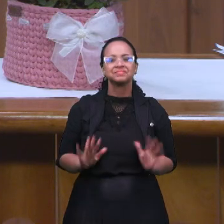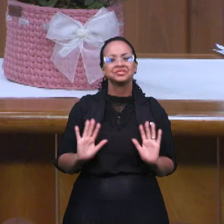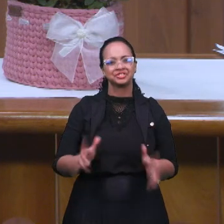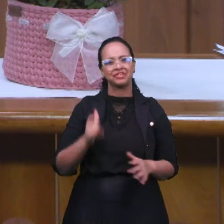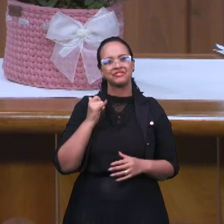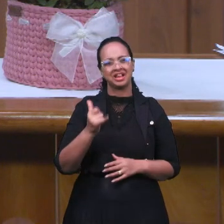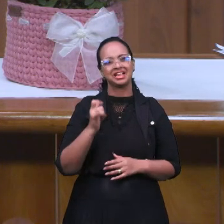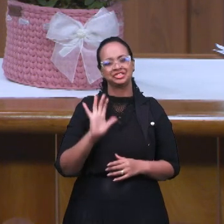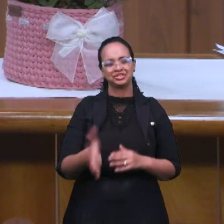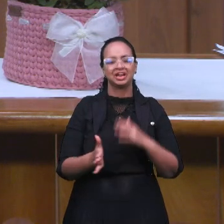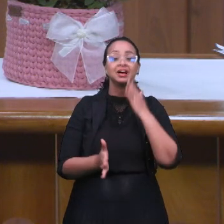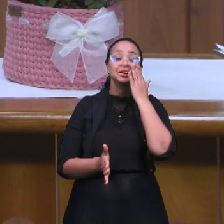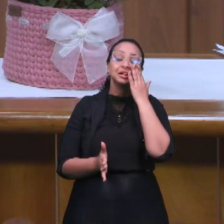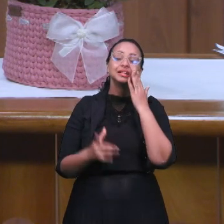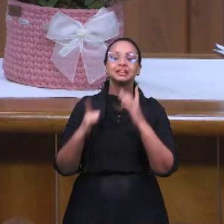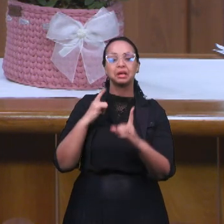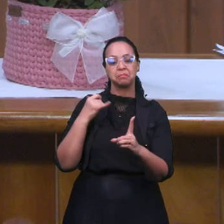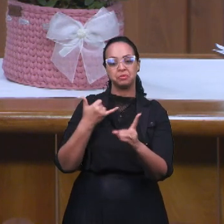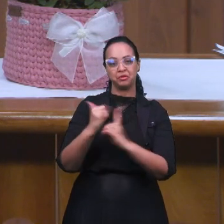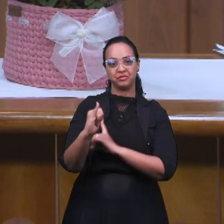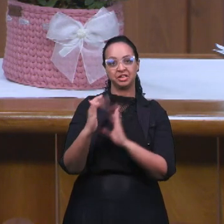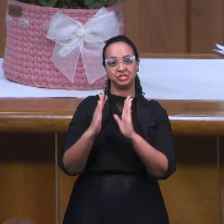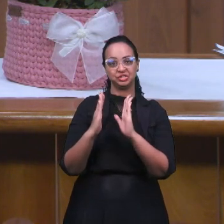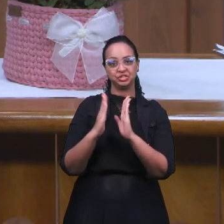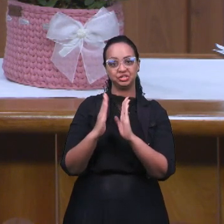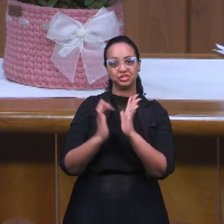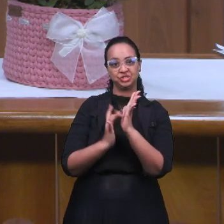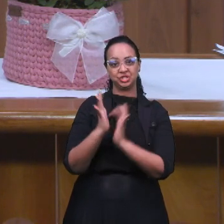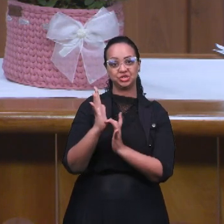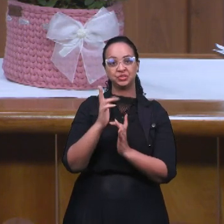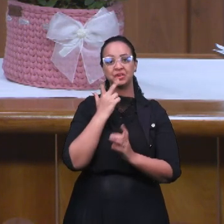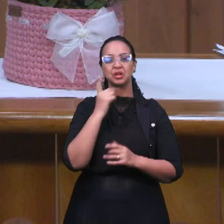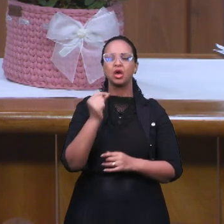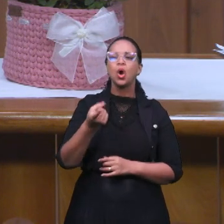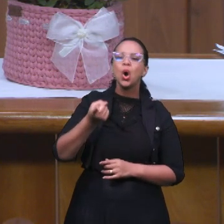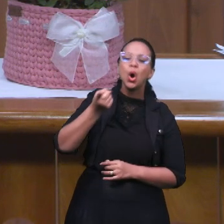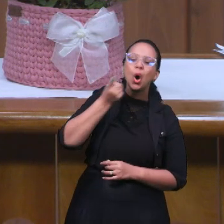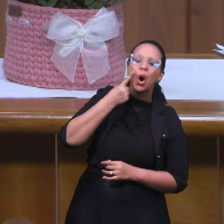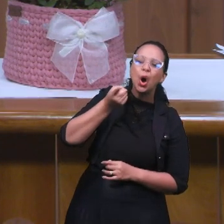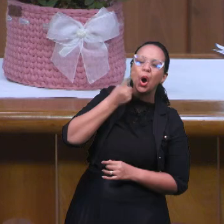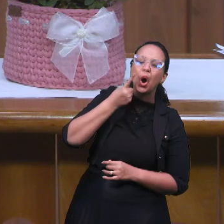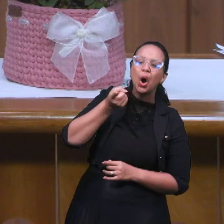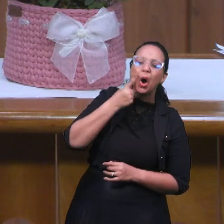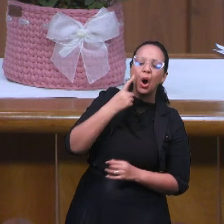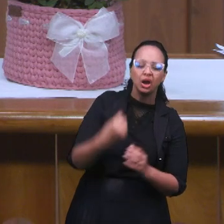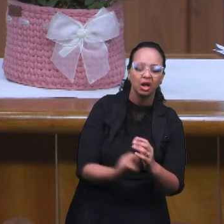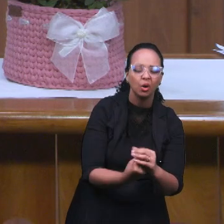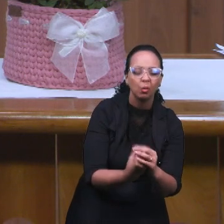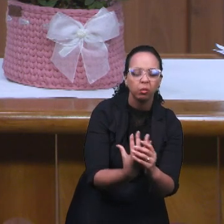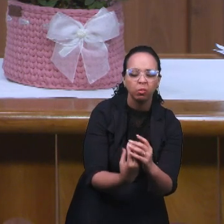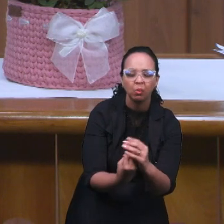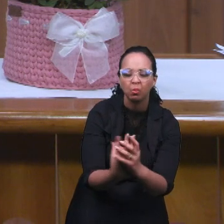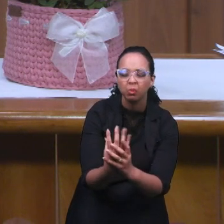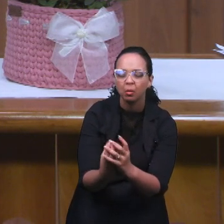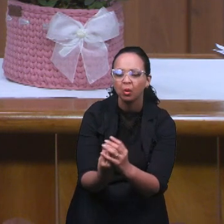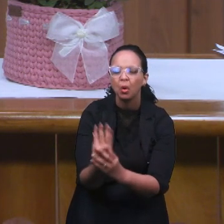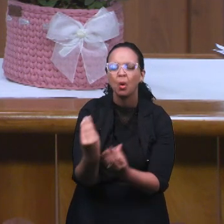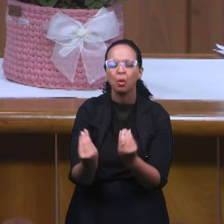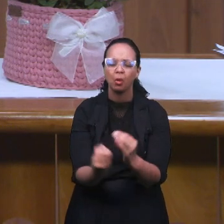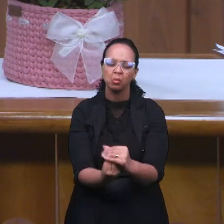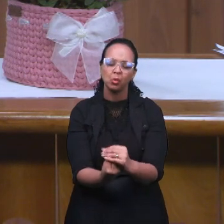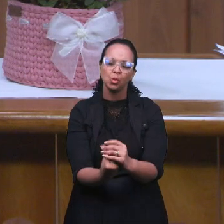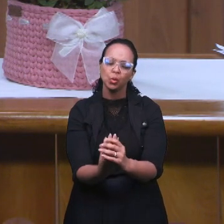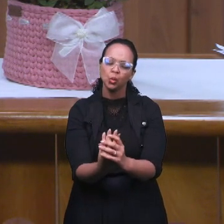colocação profética de Jesus a respeito do lírio, quando diz assim, olha aí os lírios dos campos, como eles